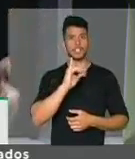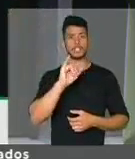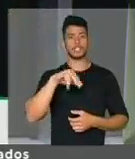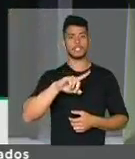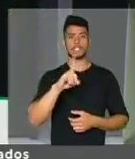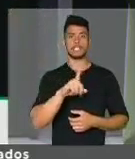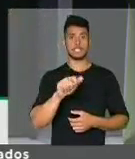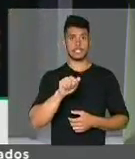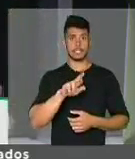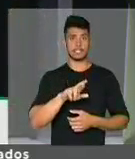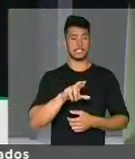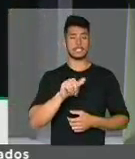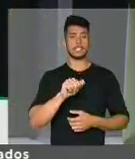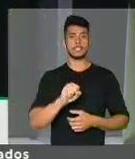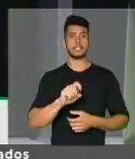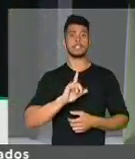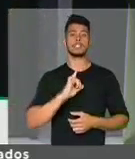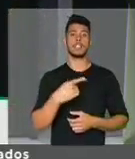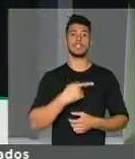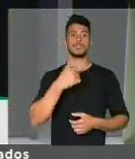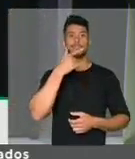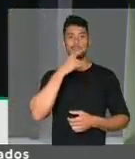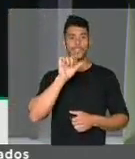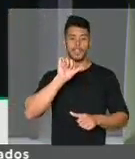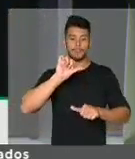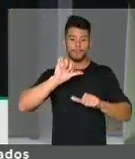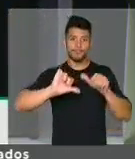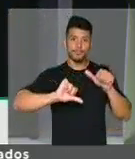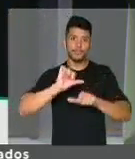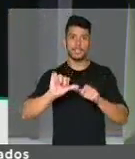política, cívica, ética do Brasil. Obrigado, presidente.